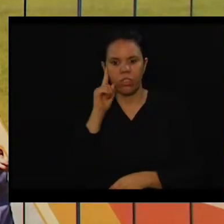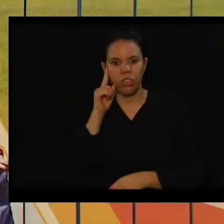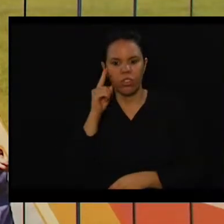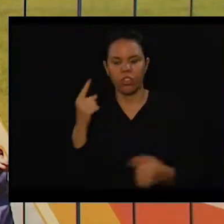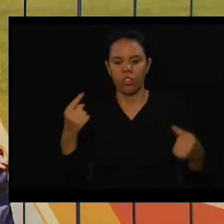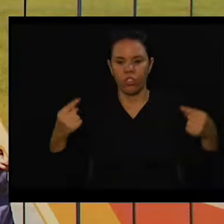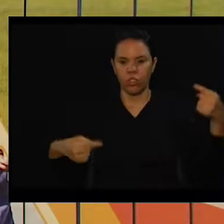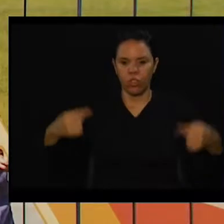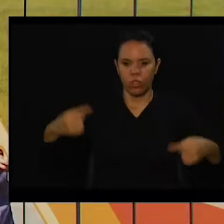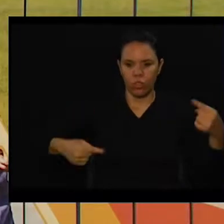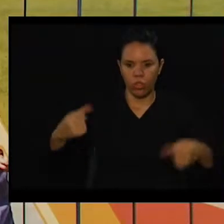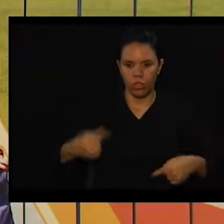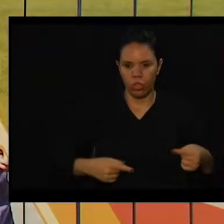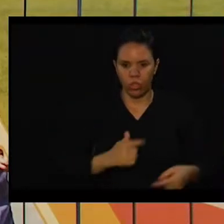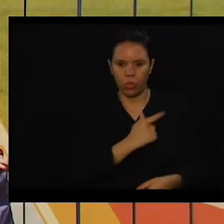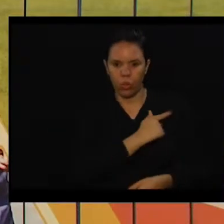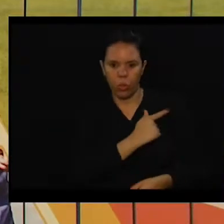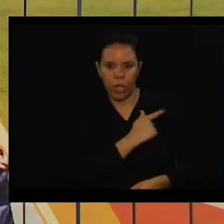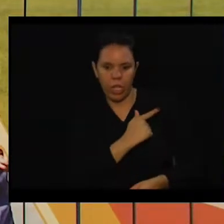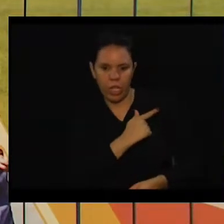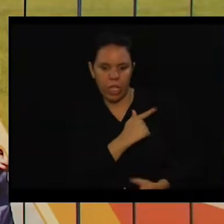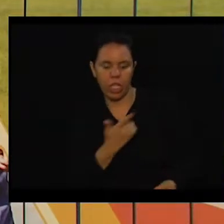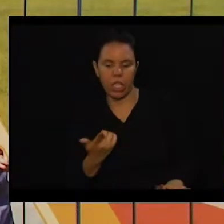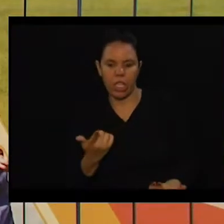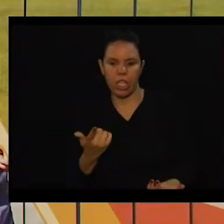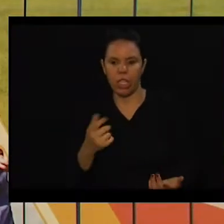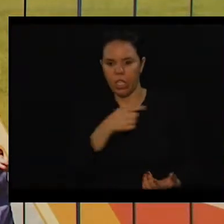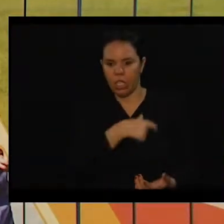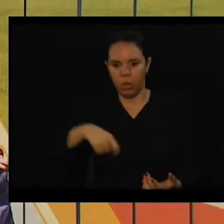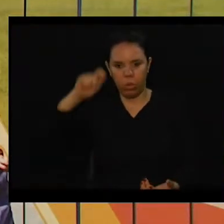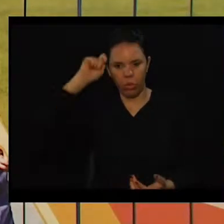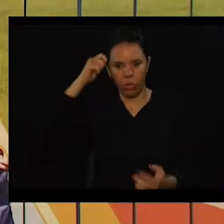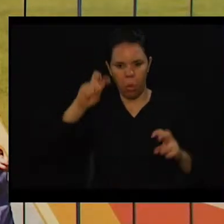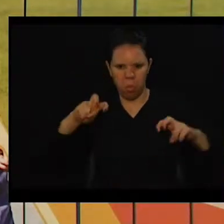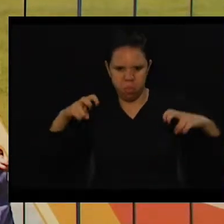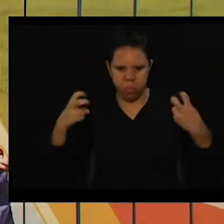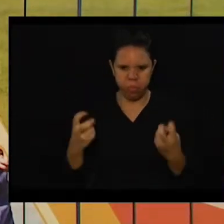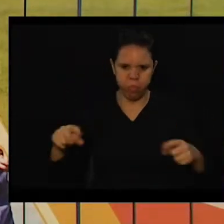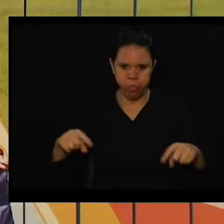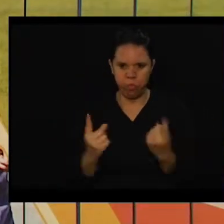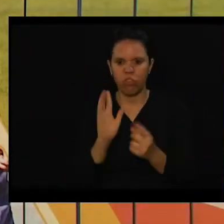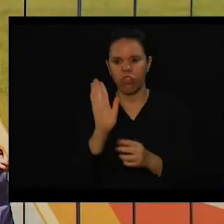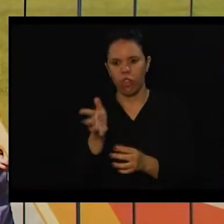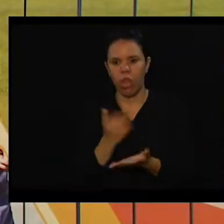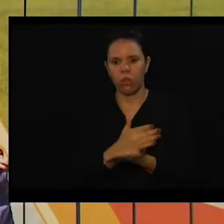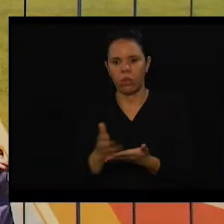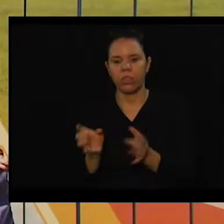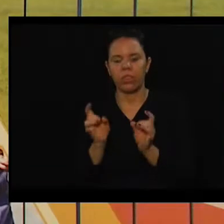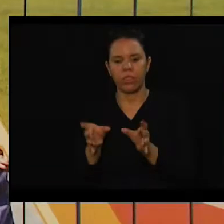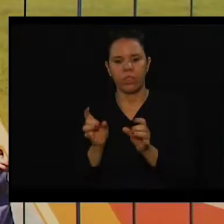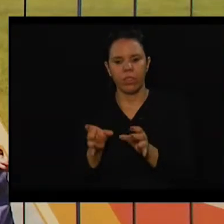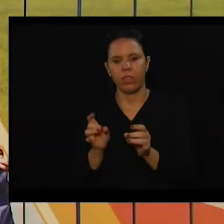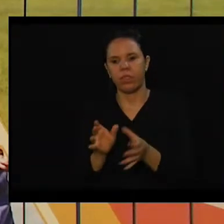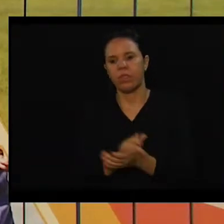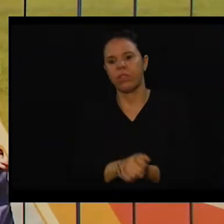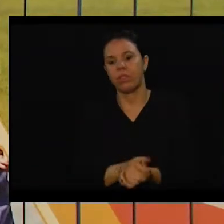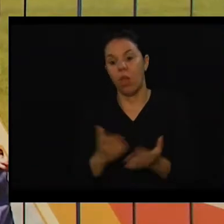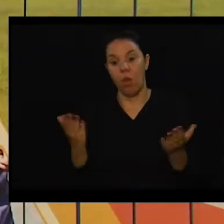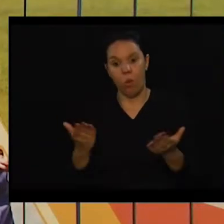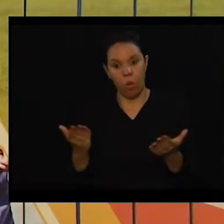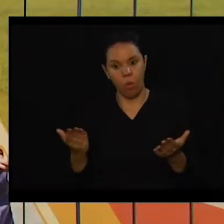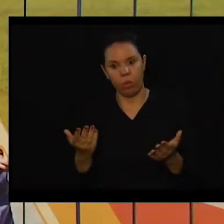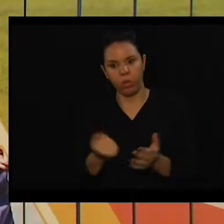Ponte Preta e Guarani se enfrentam no estádio Moisés Lucarelli. Os ingressos já começaram a serem vendidos